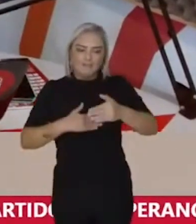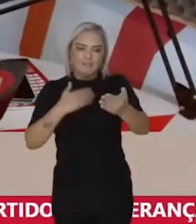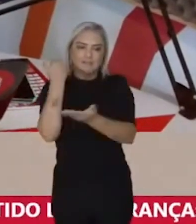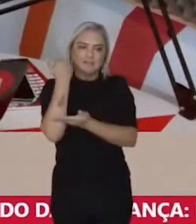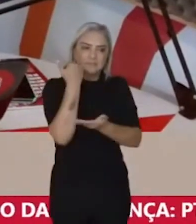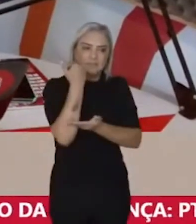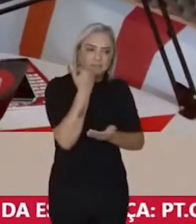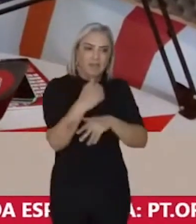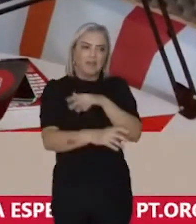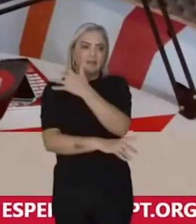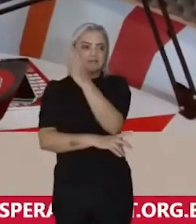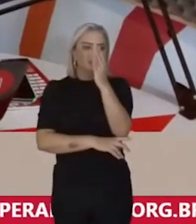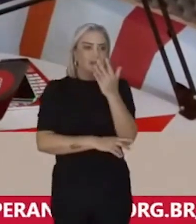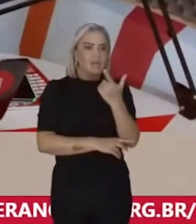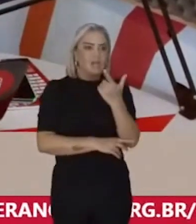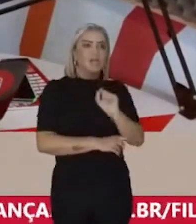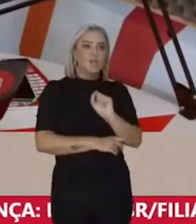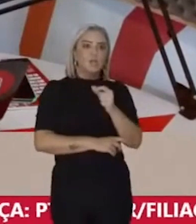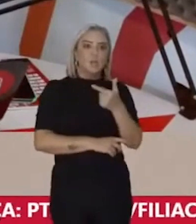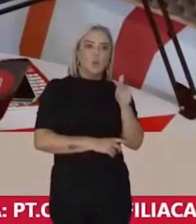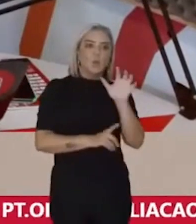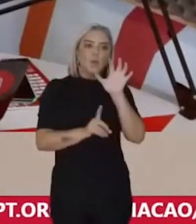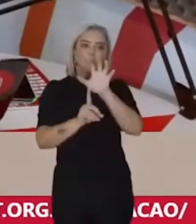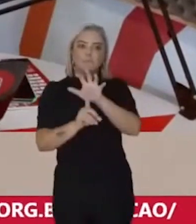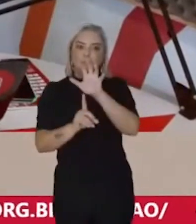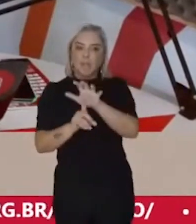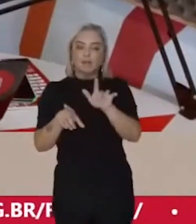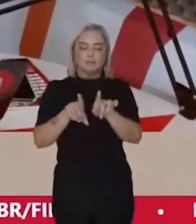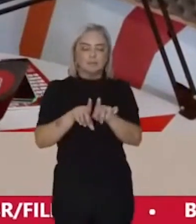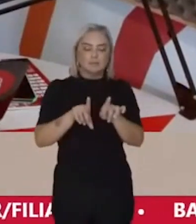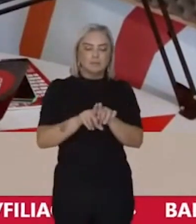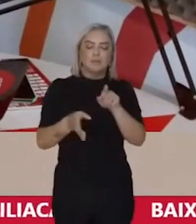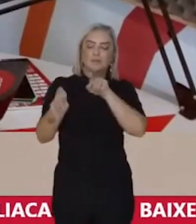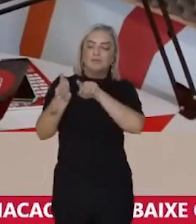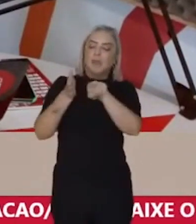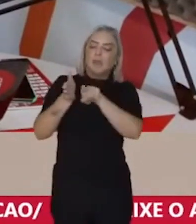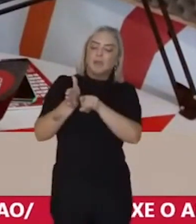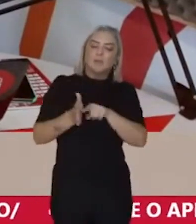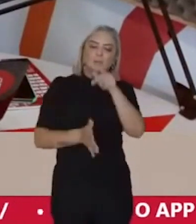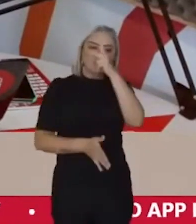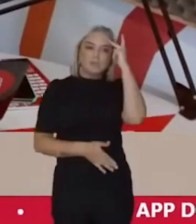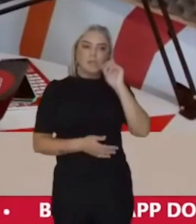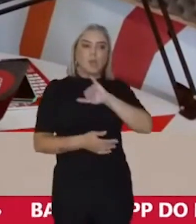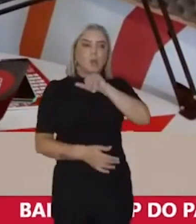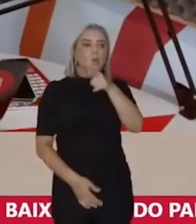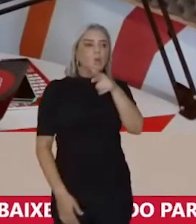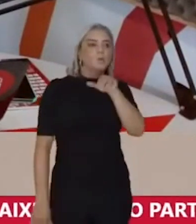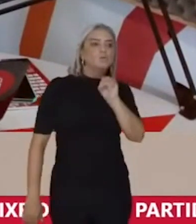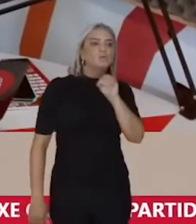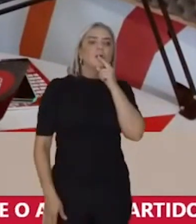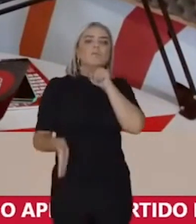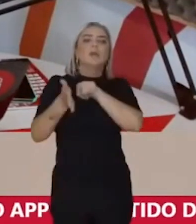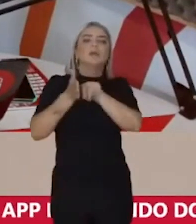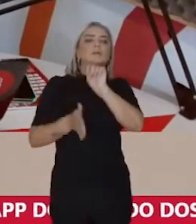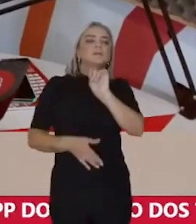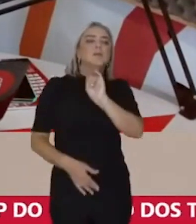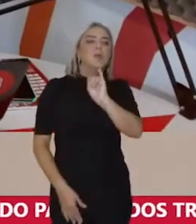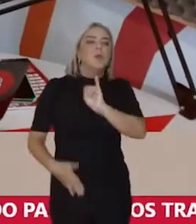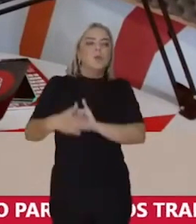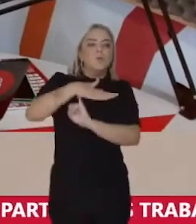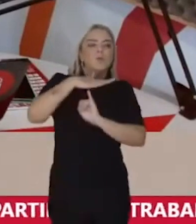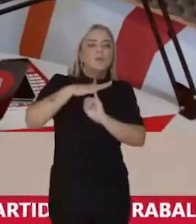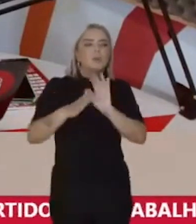desmatamento na Amazônia e outros impactos também. A gente tem pergunta aqui do nosso público. O João Ricardo Roque pergunta se o INPE tem